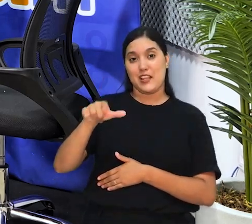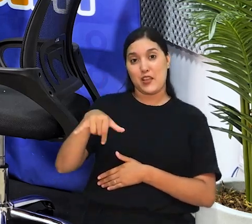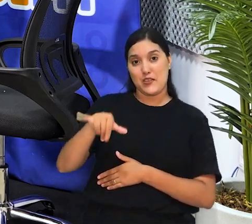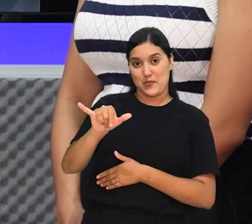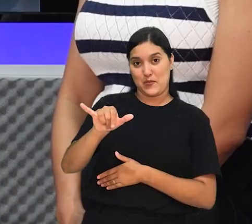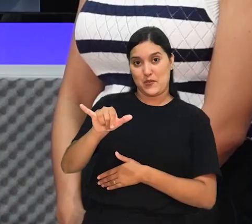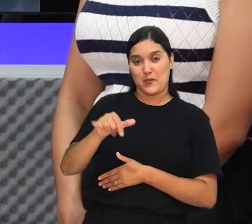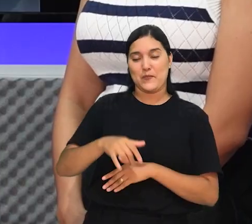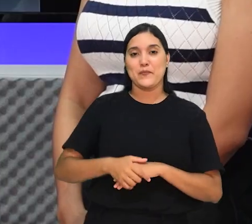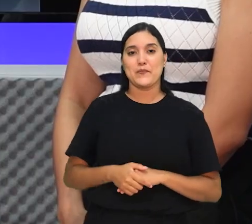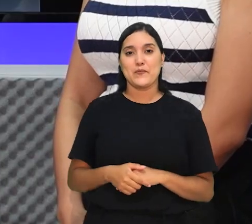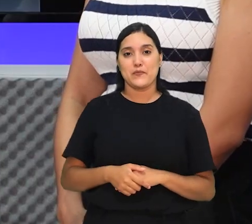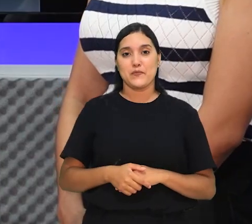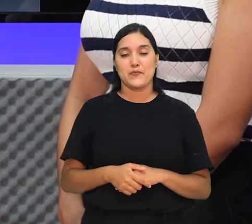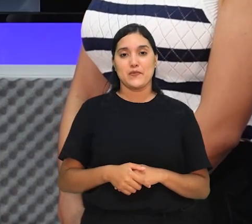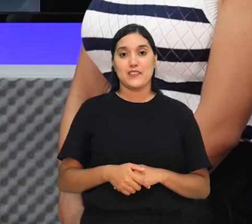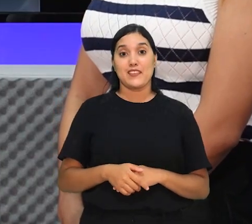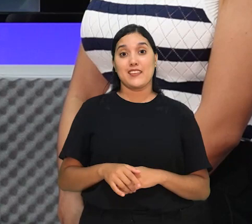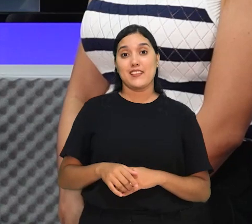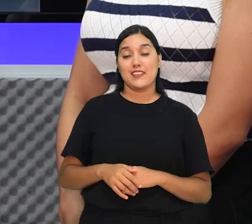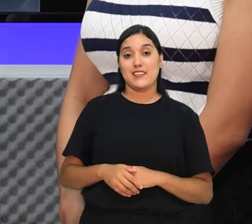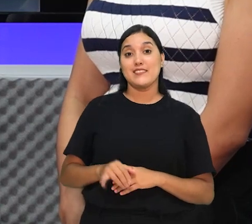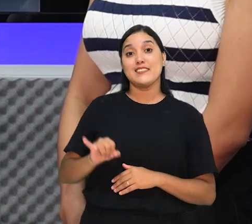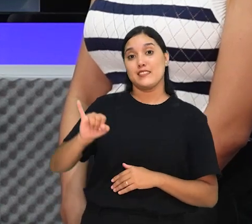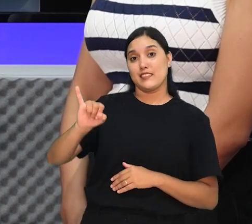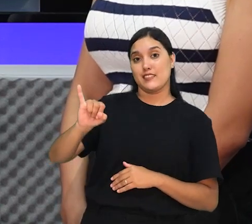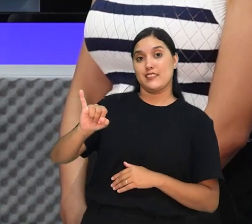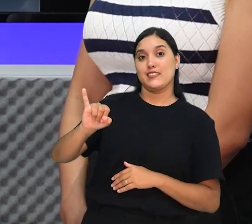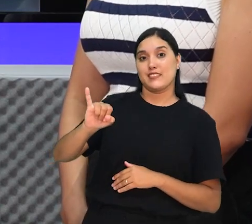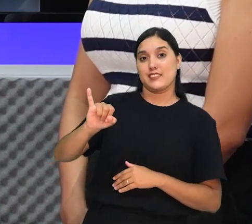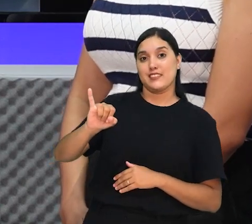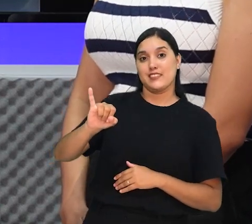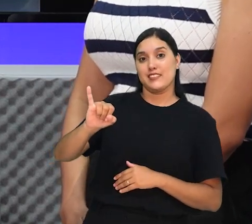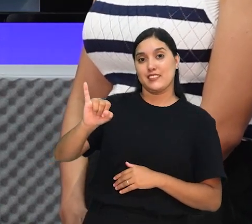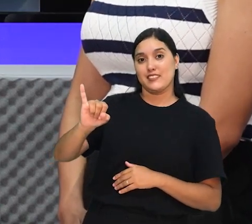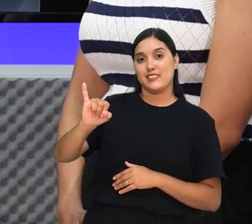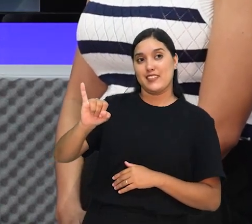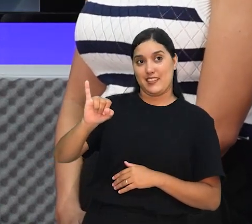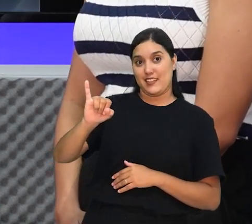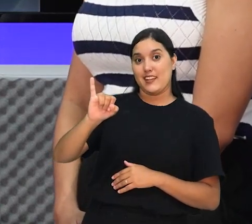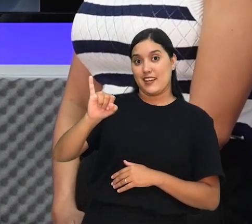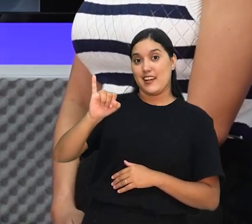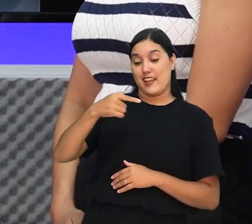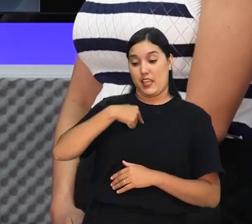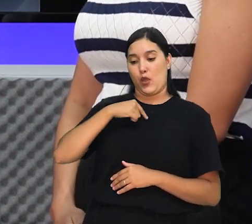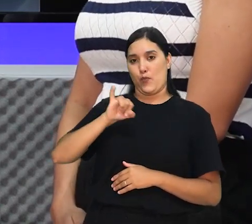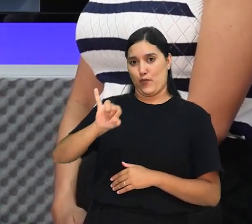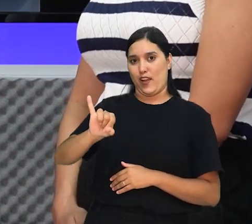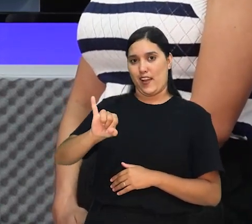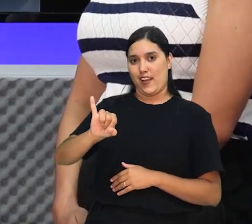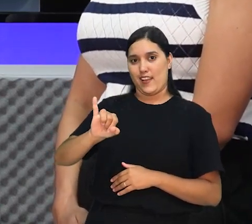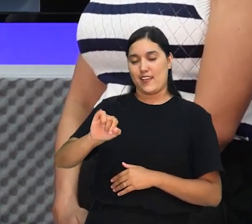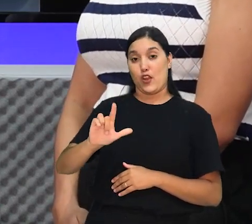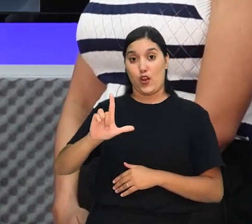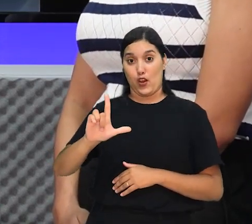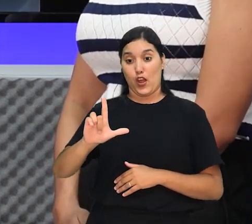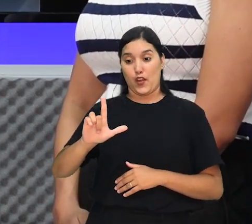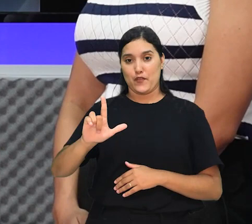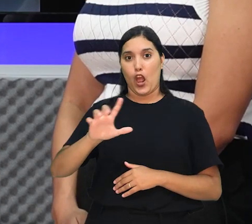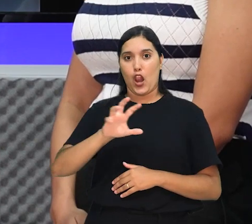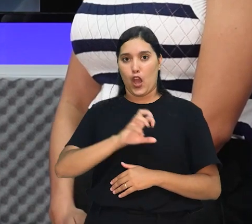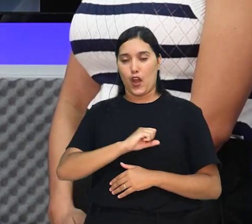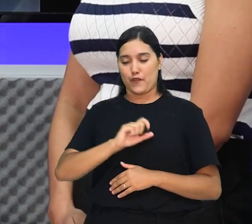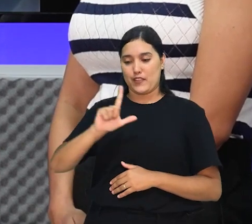love e U, tá? Ó, I no caso é o I, né, no inglês. I, que é esse aqui. I